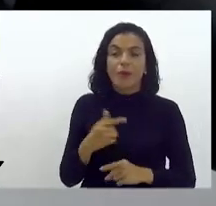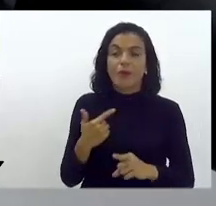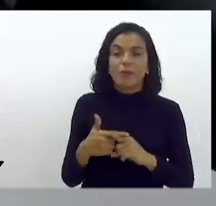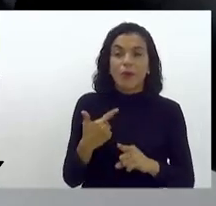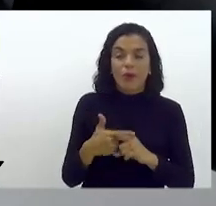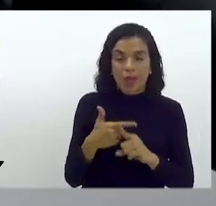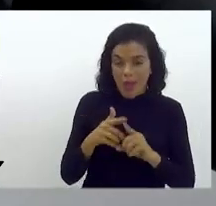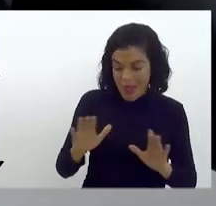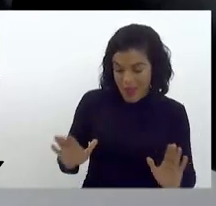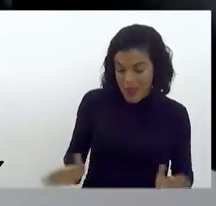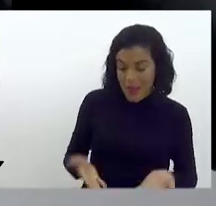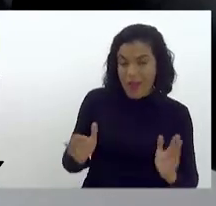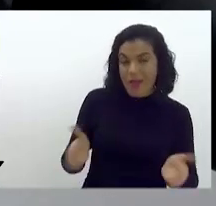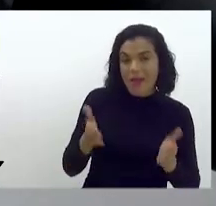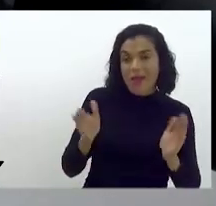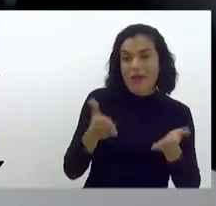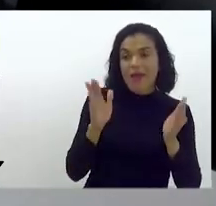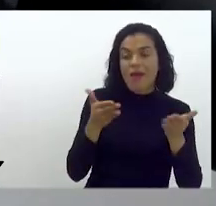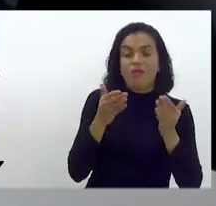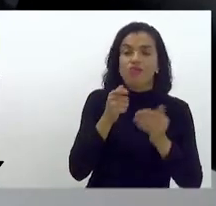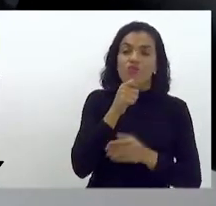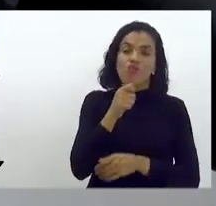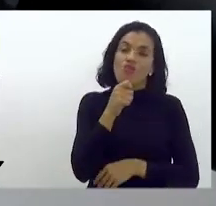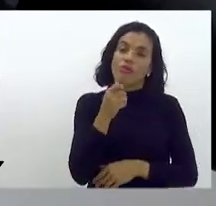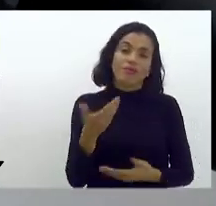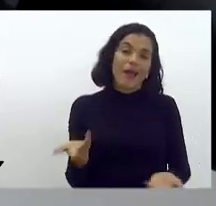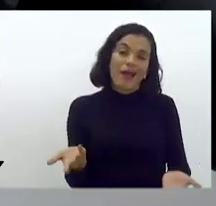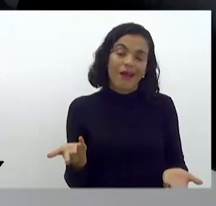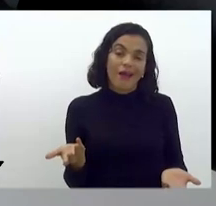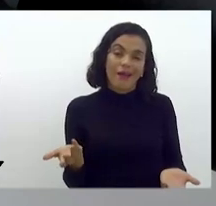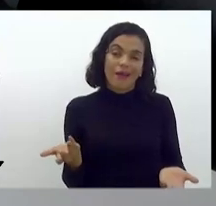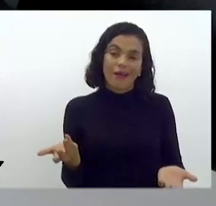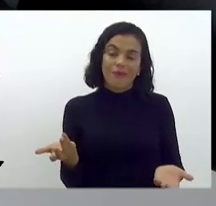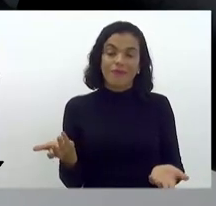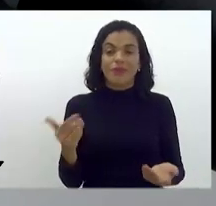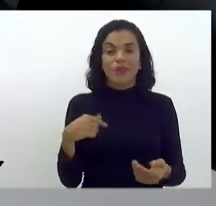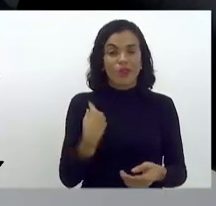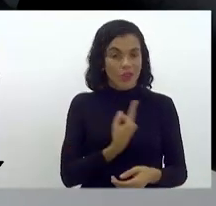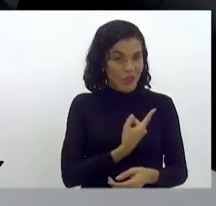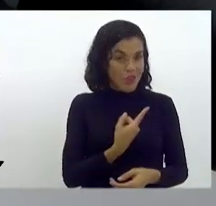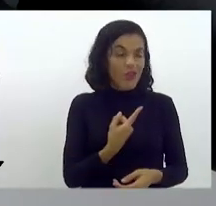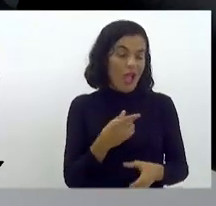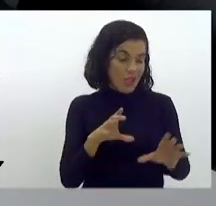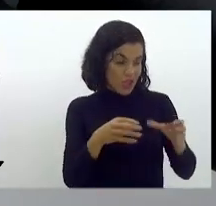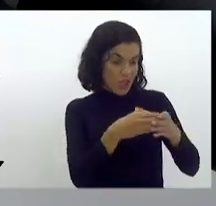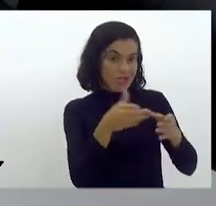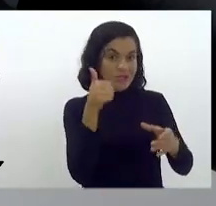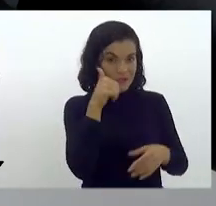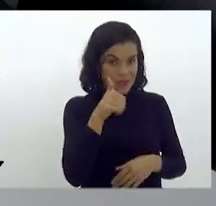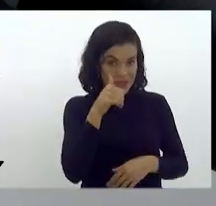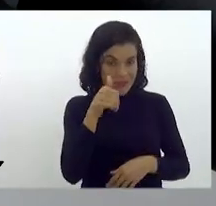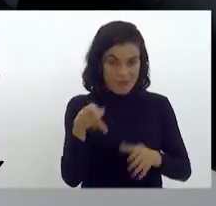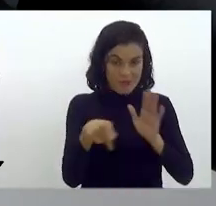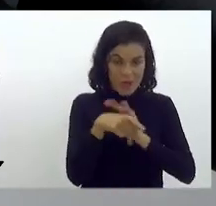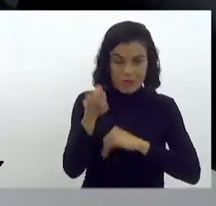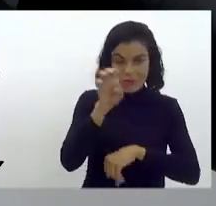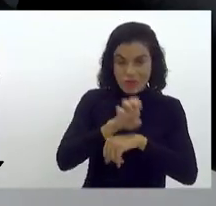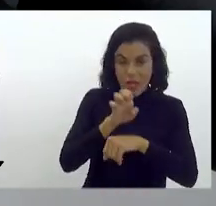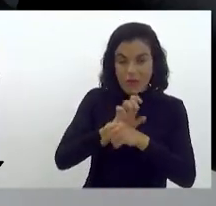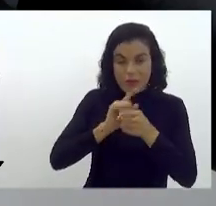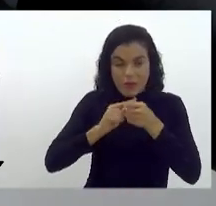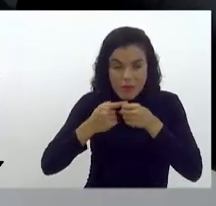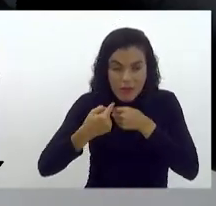a promoção ela não está sendo feita então querendo ou não a nossa as nossas mulheres no estado é o interior